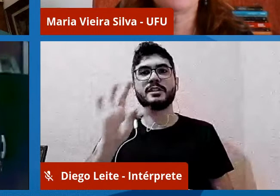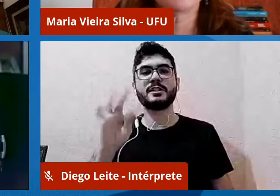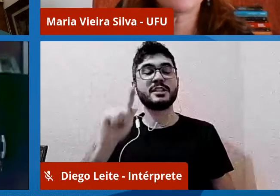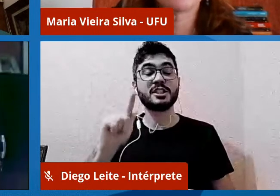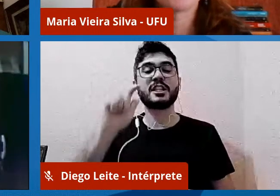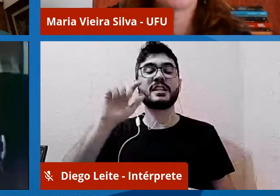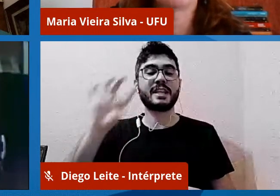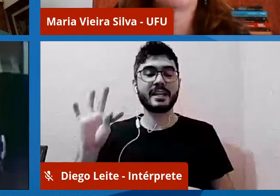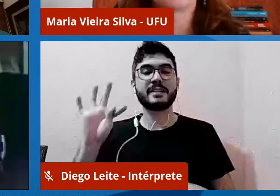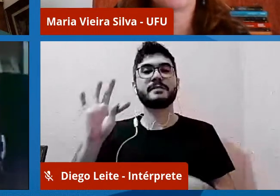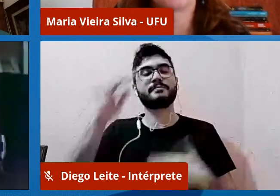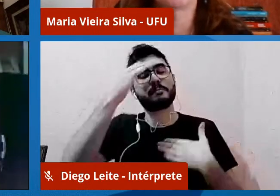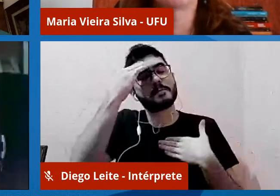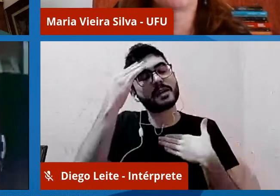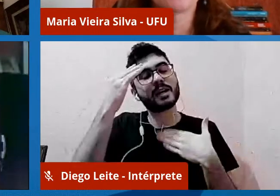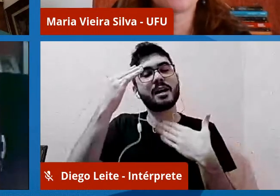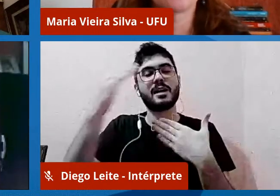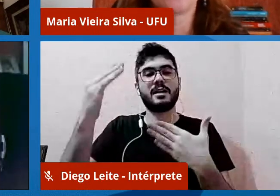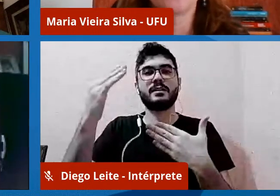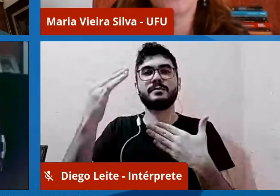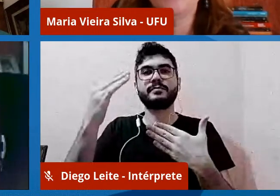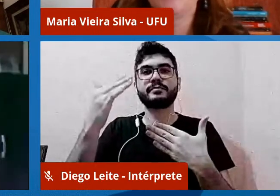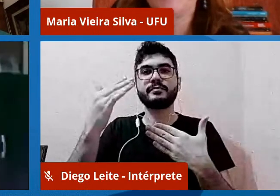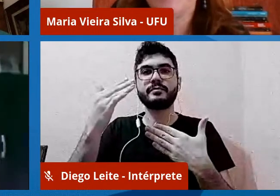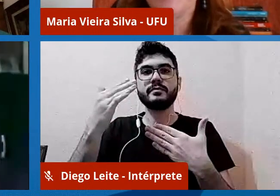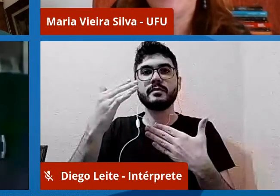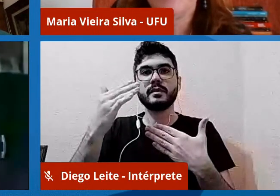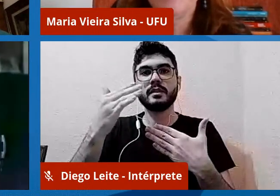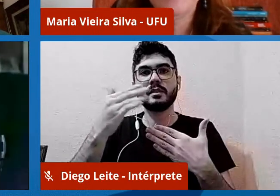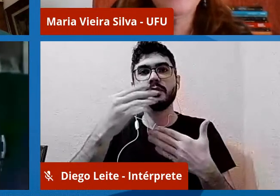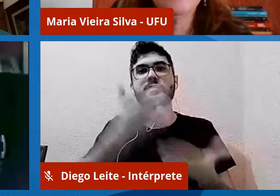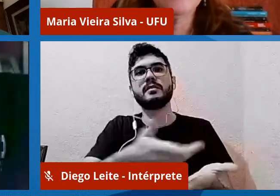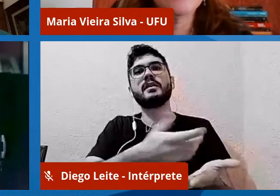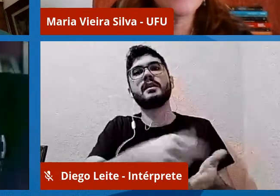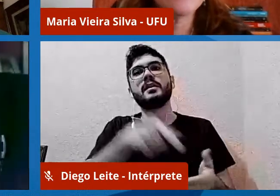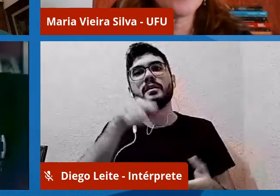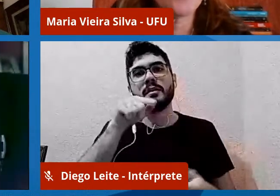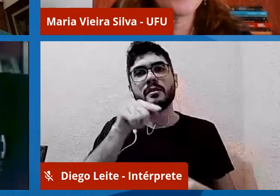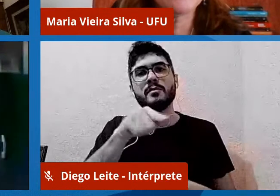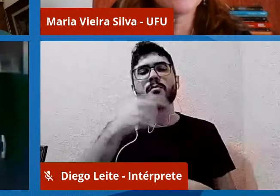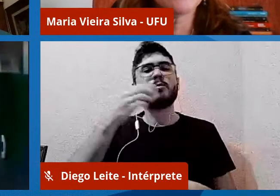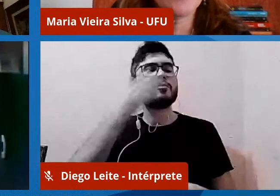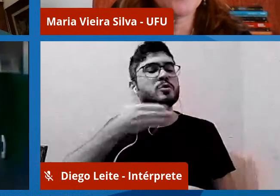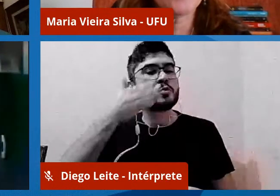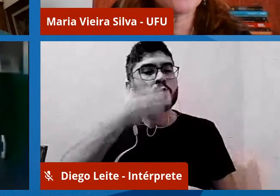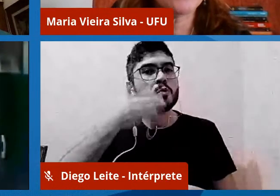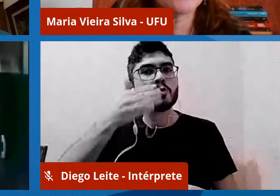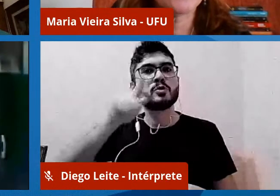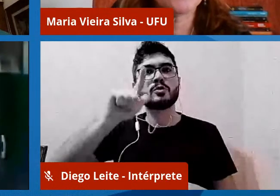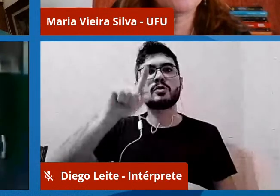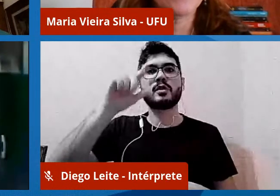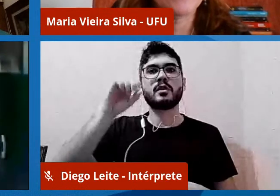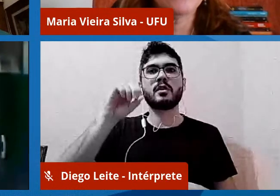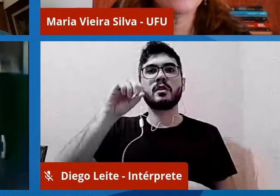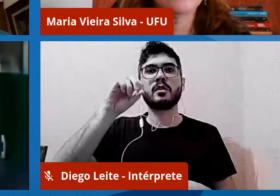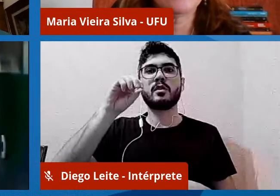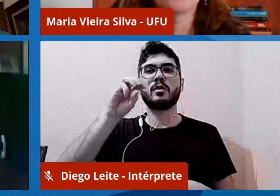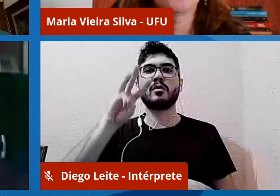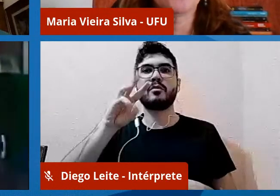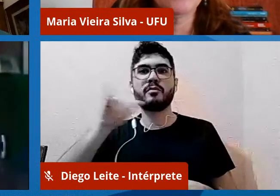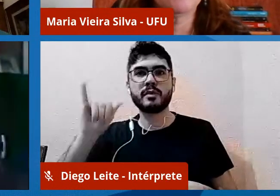mais uma vez as contribuições do professor Lovi, e na sequência, então, a gente